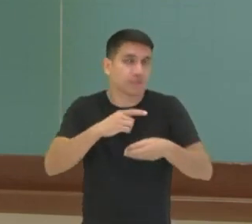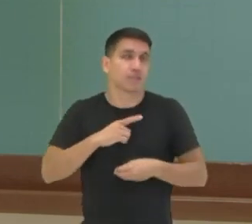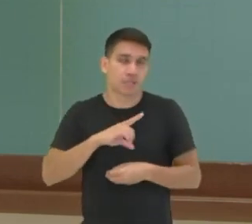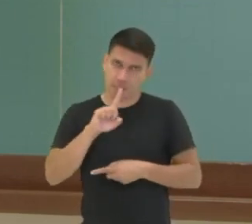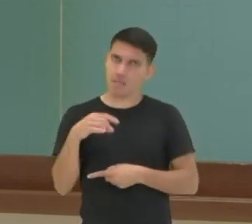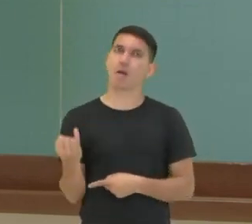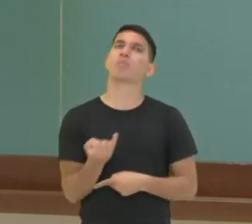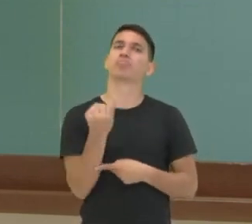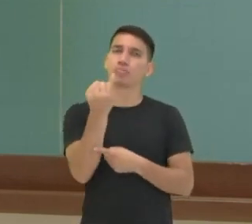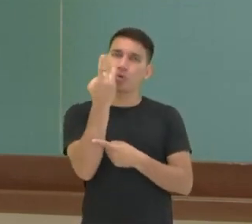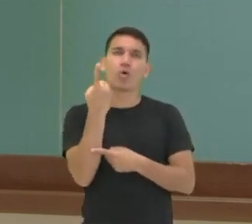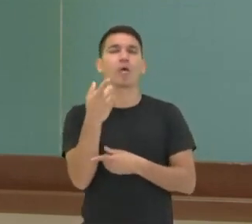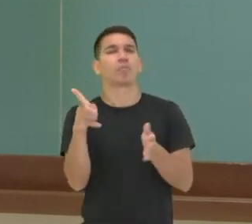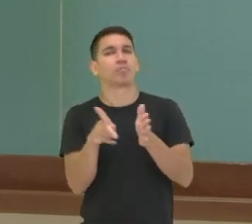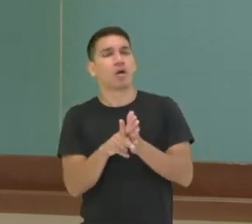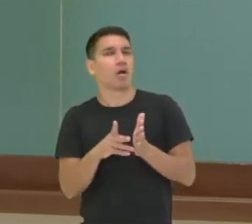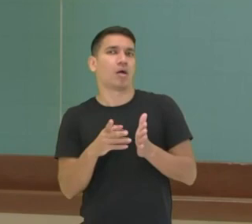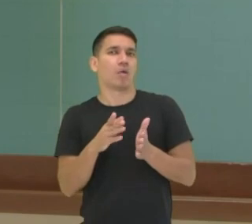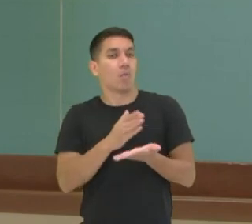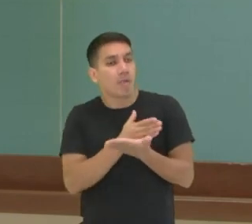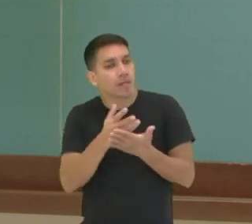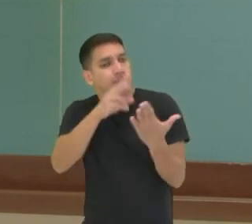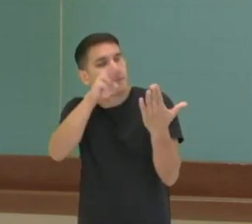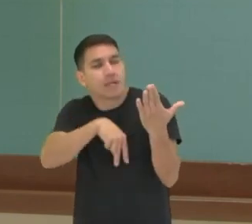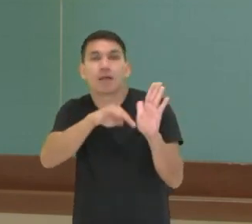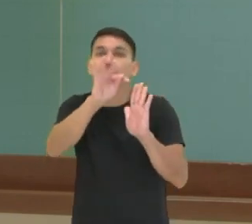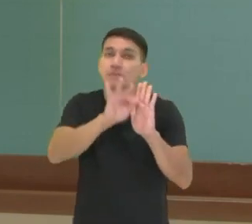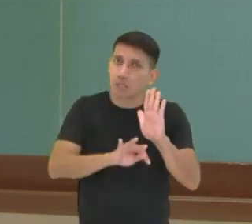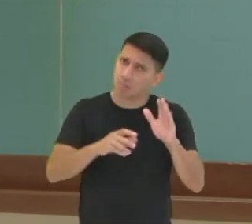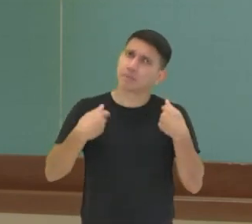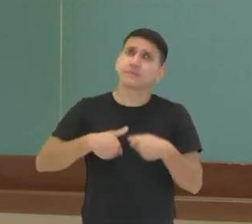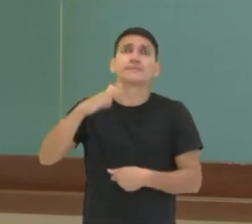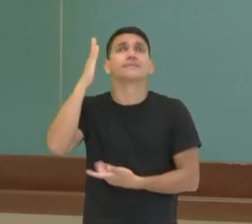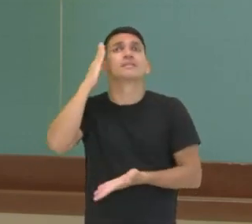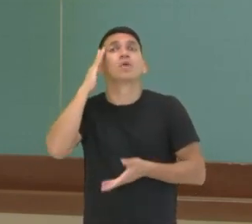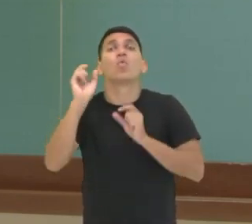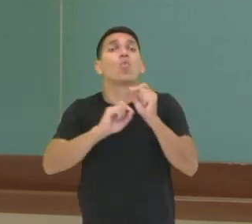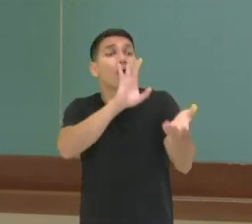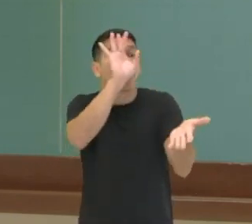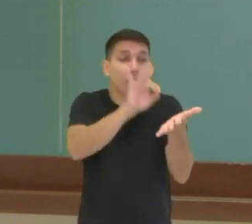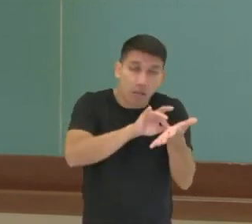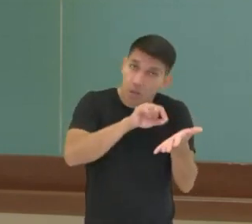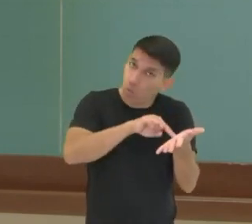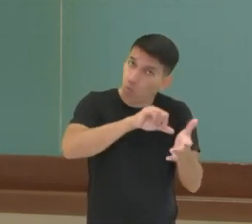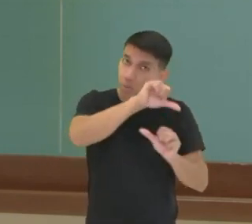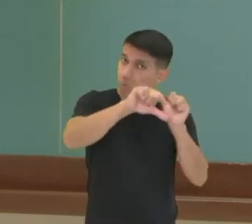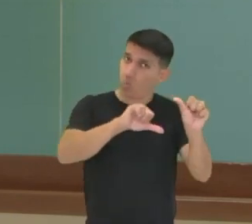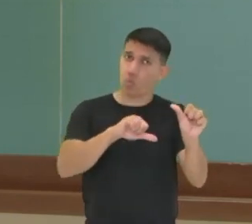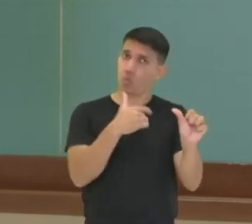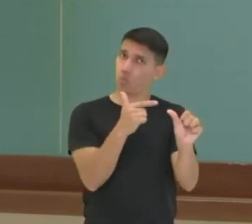é importante, é fundamental. Quando eu leio um texto, eu preciso saber o que é fato, o que não muda, o